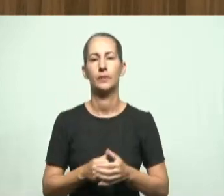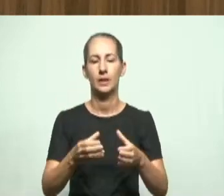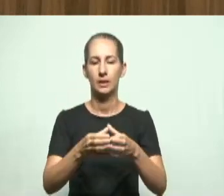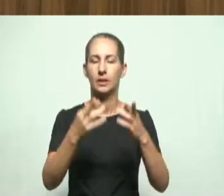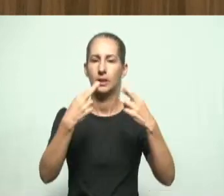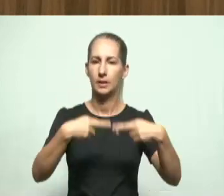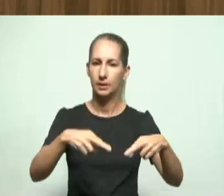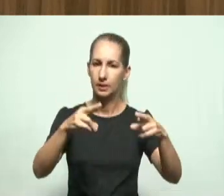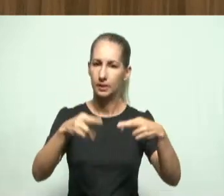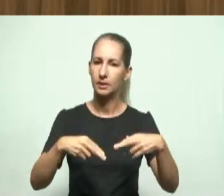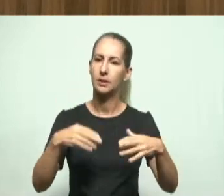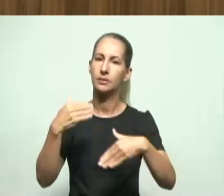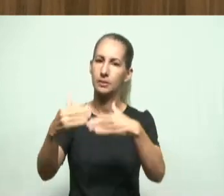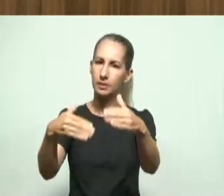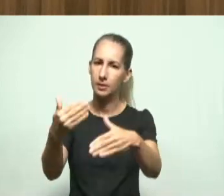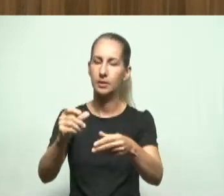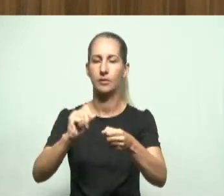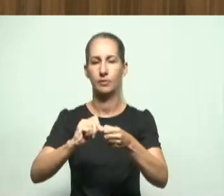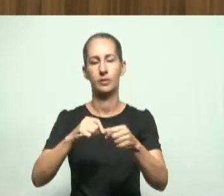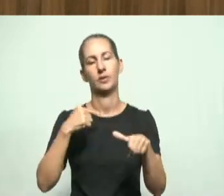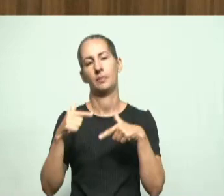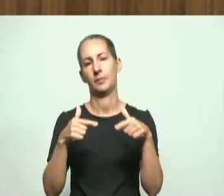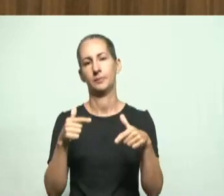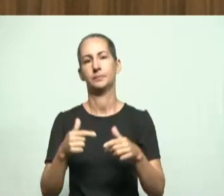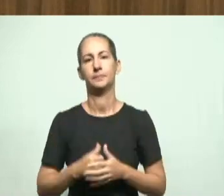Ridinha, e assim tem sido feito o nosso trabalho.